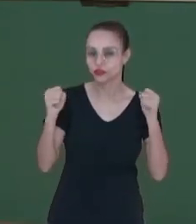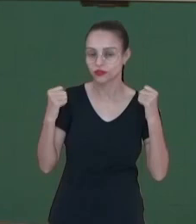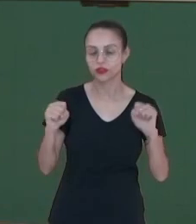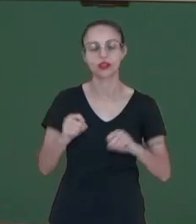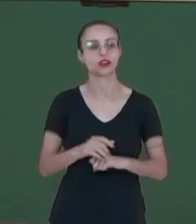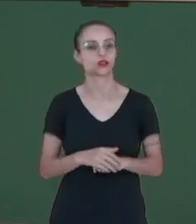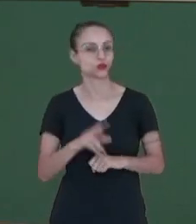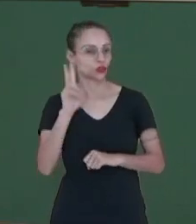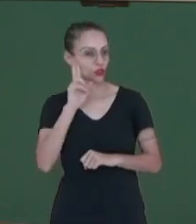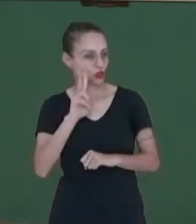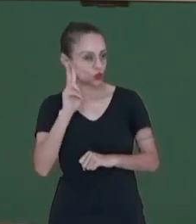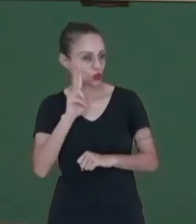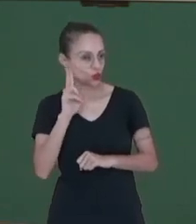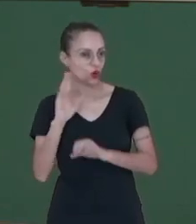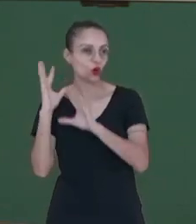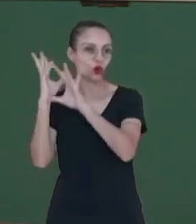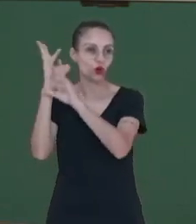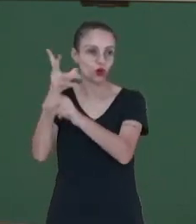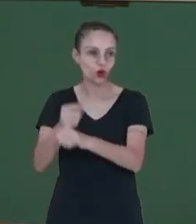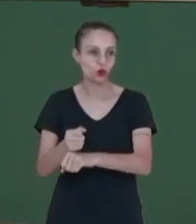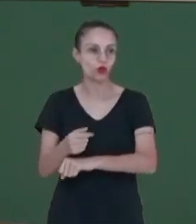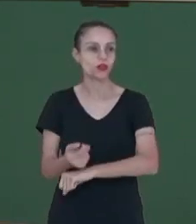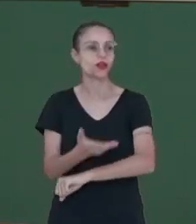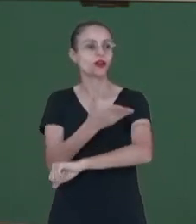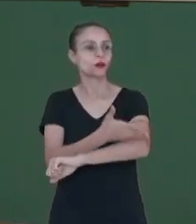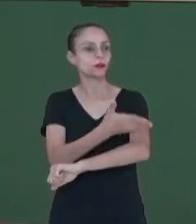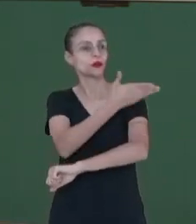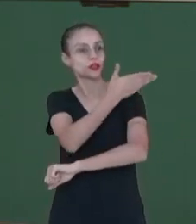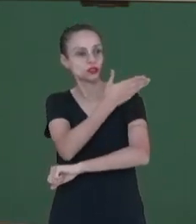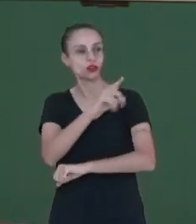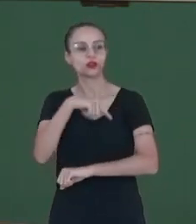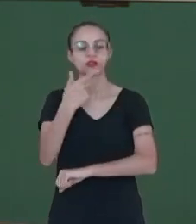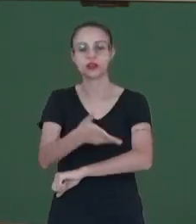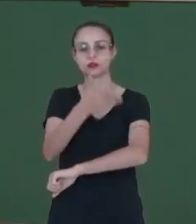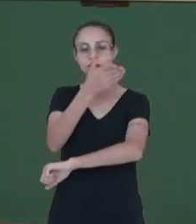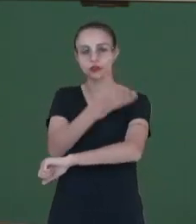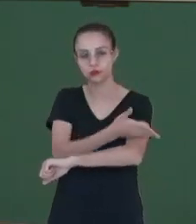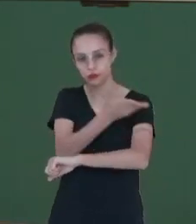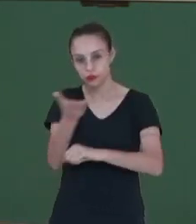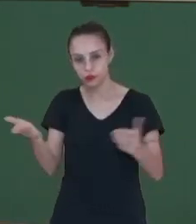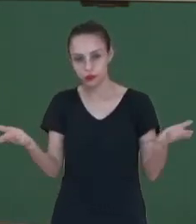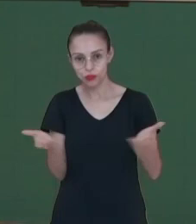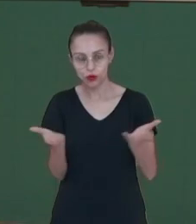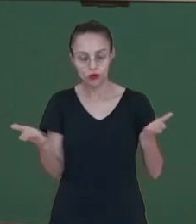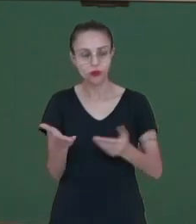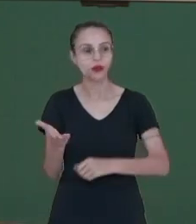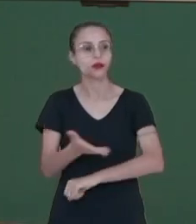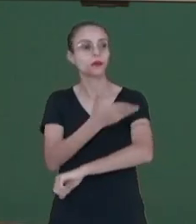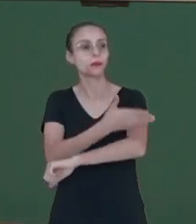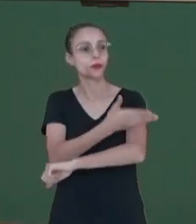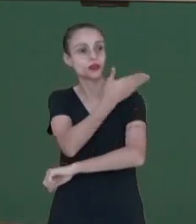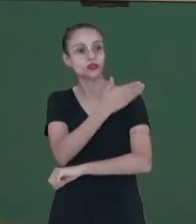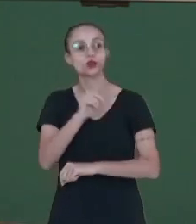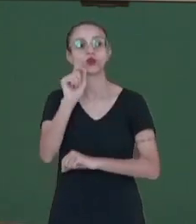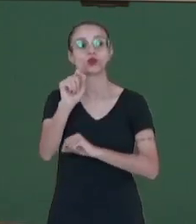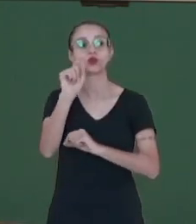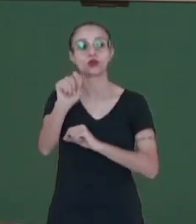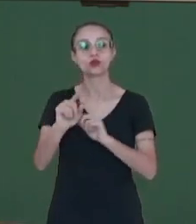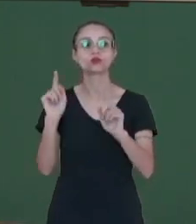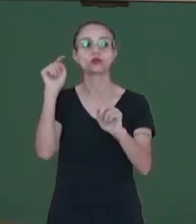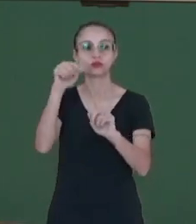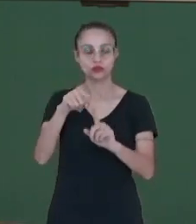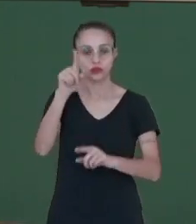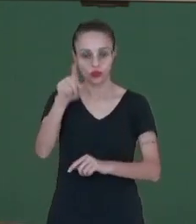o histórico, que ela surgiu lá na pré-história, né? Depois veio para a idade moderna. Na pré-história era